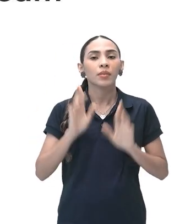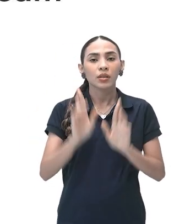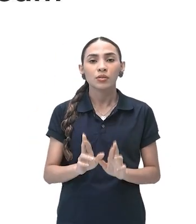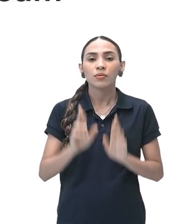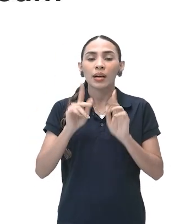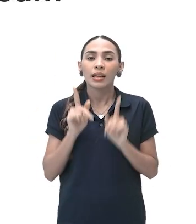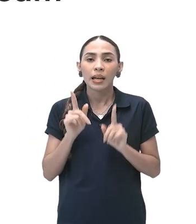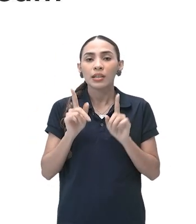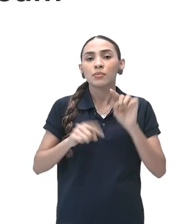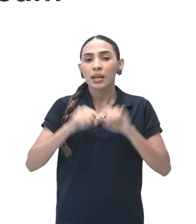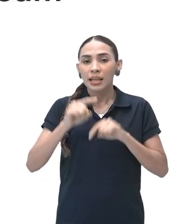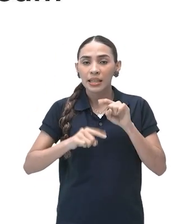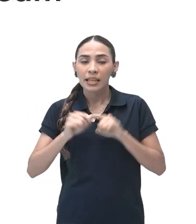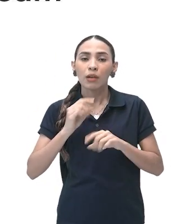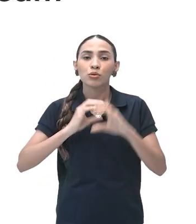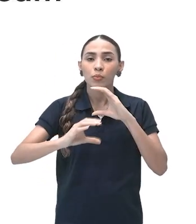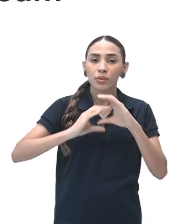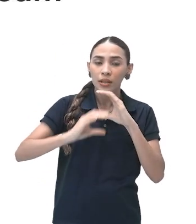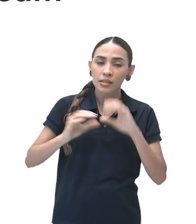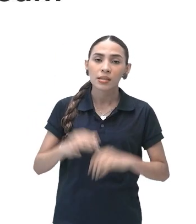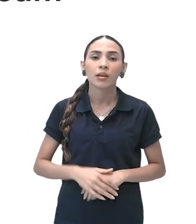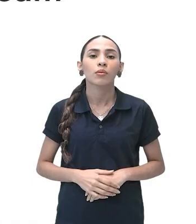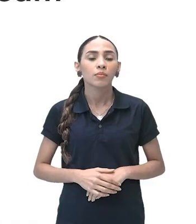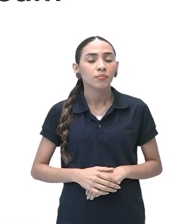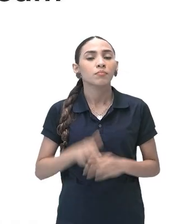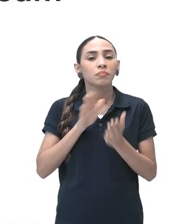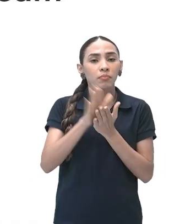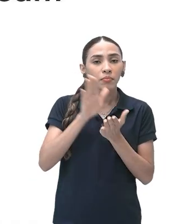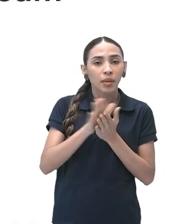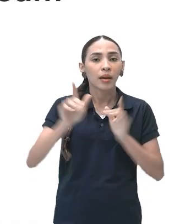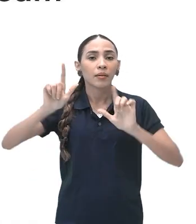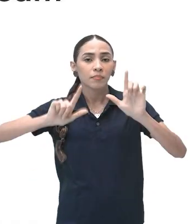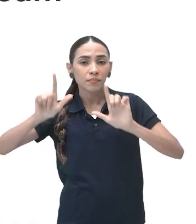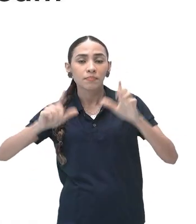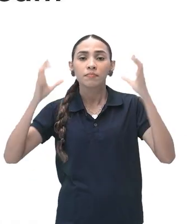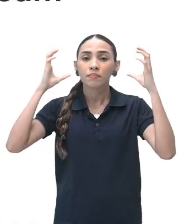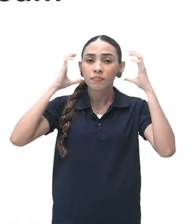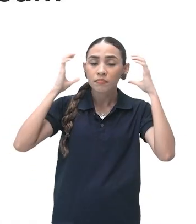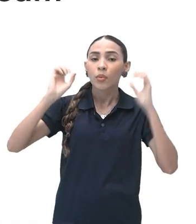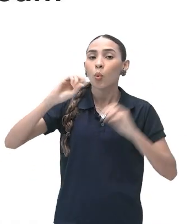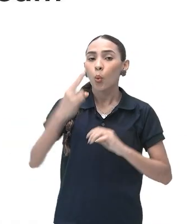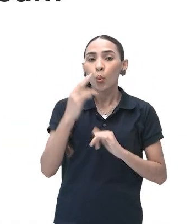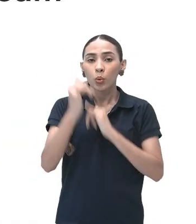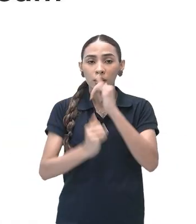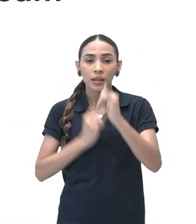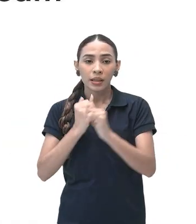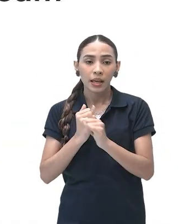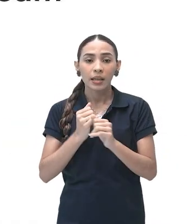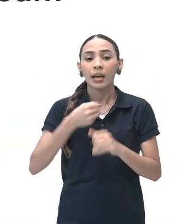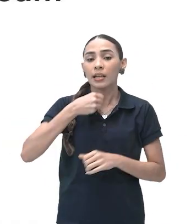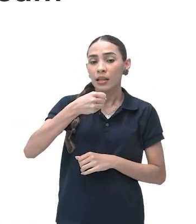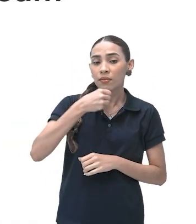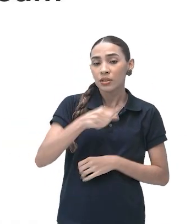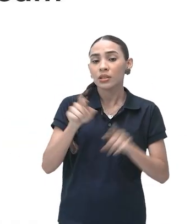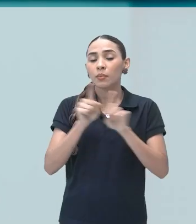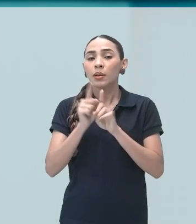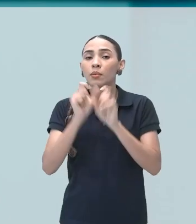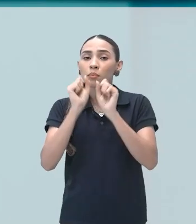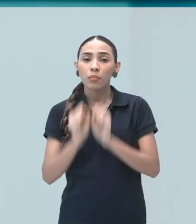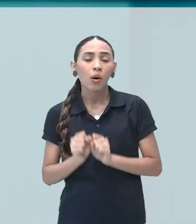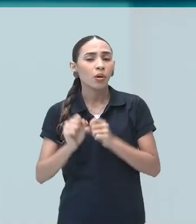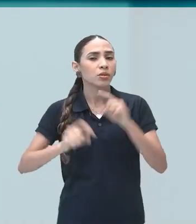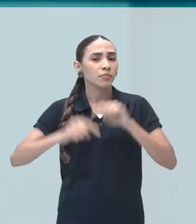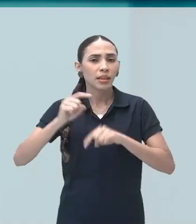diferentes veículos de comunicação, podendo ser impressos, televisivos, radiofônicos ou via internet. E a entrevista ela pode circular